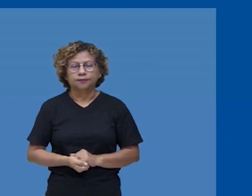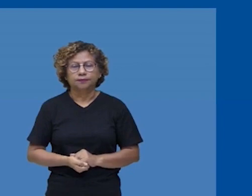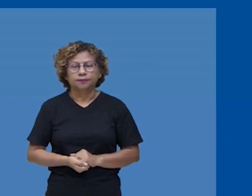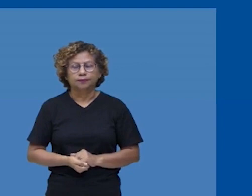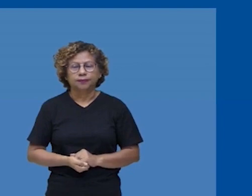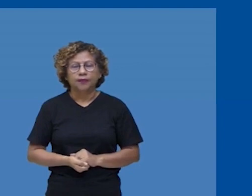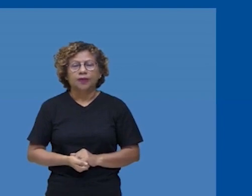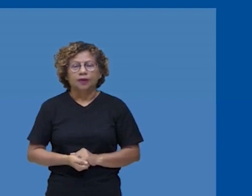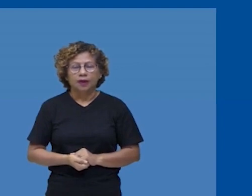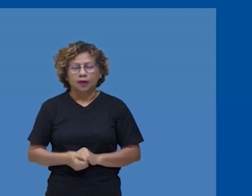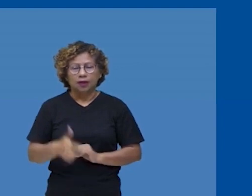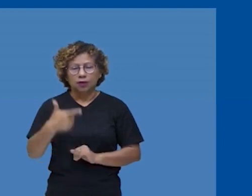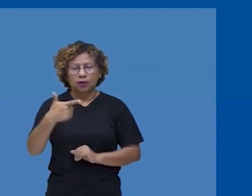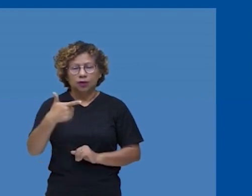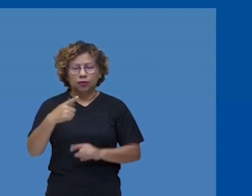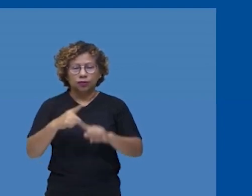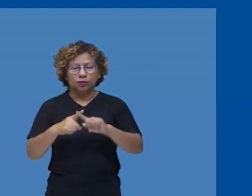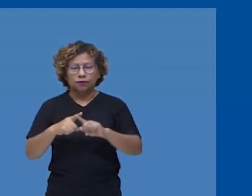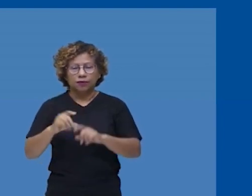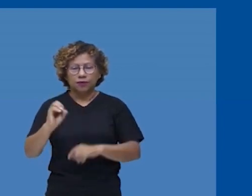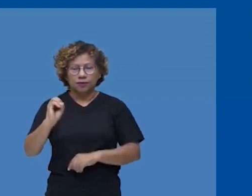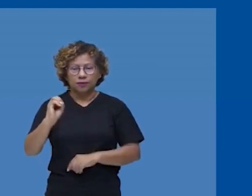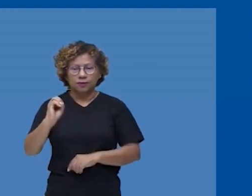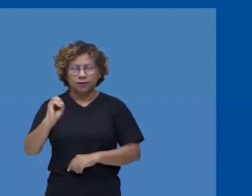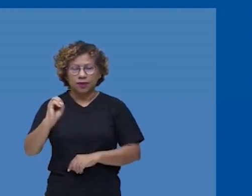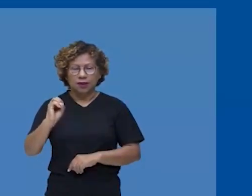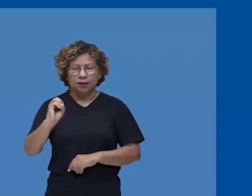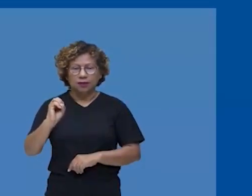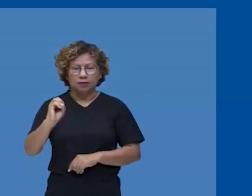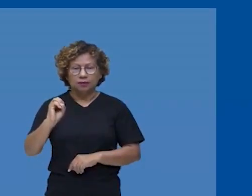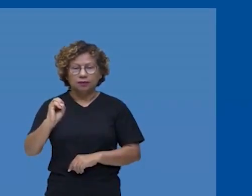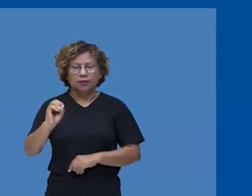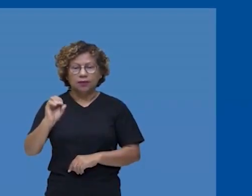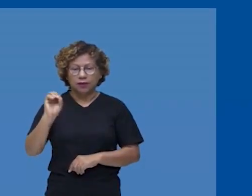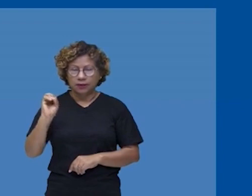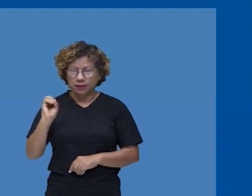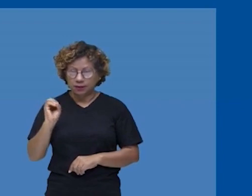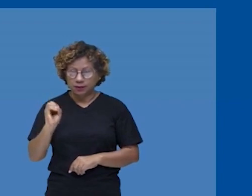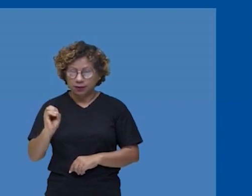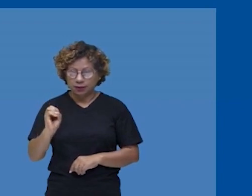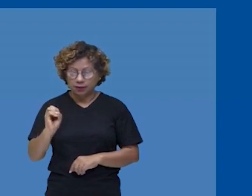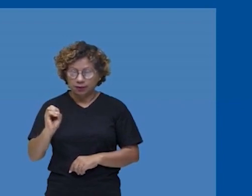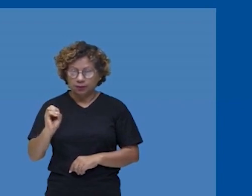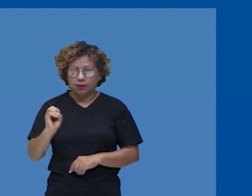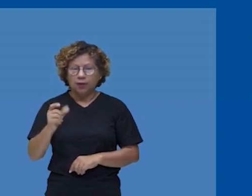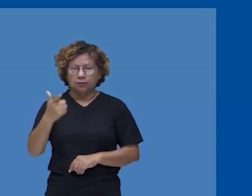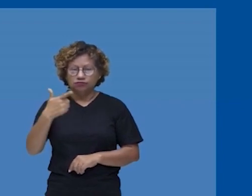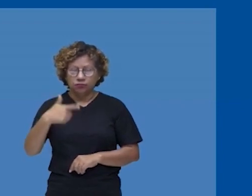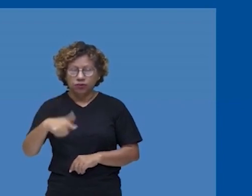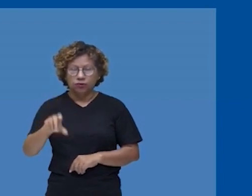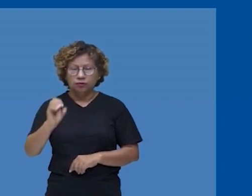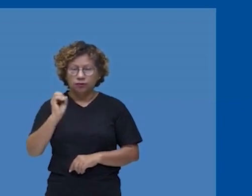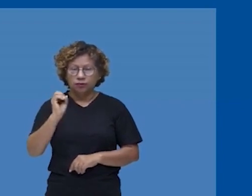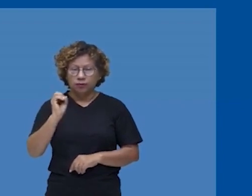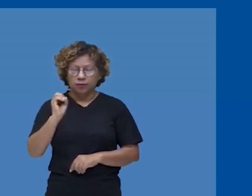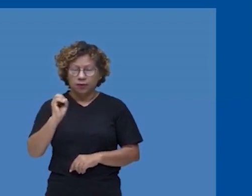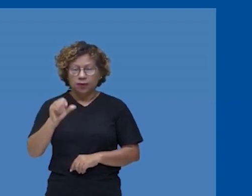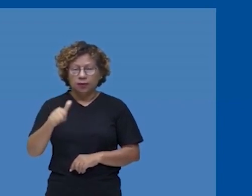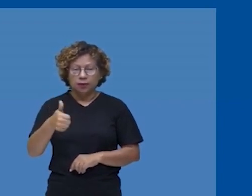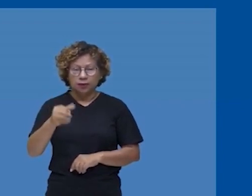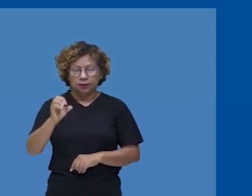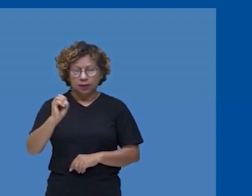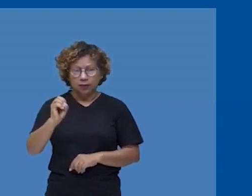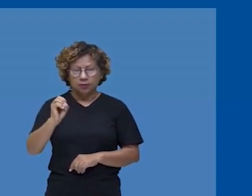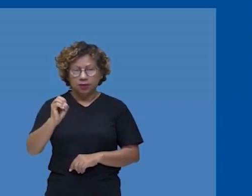vai dar 0. E 2 vezes 5, aí sim, vai dar 10. Então, nosso resultado, 10.094, tá